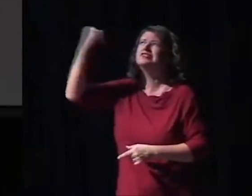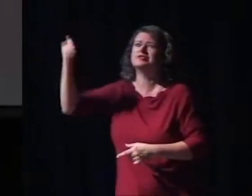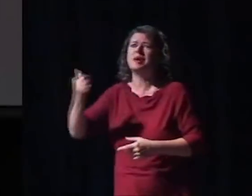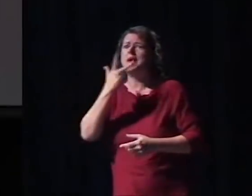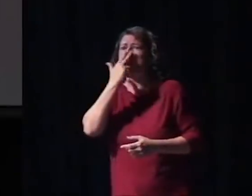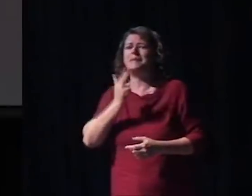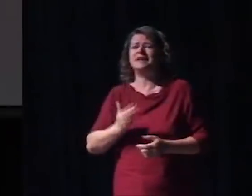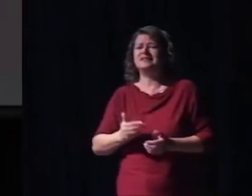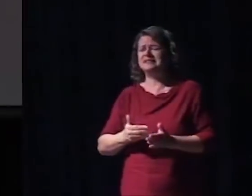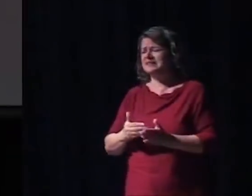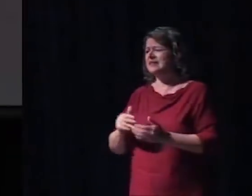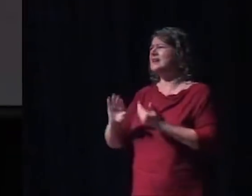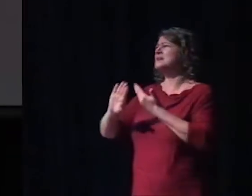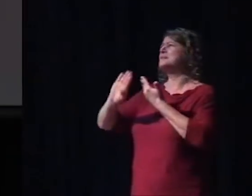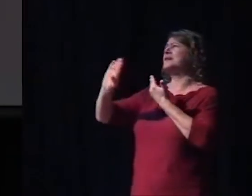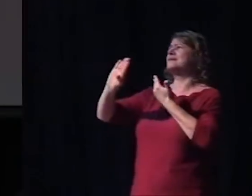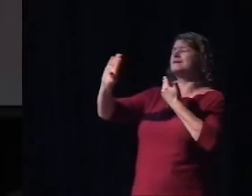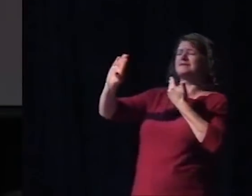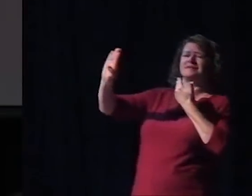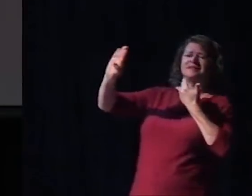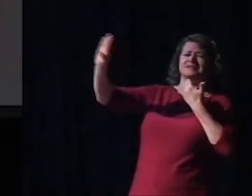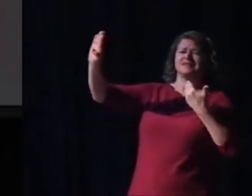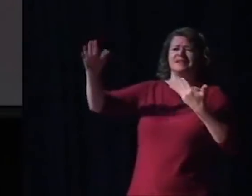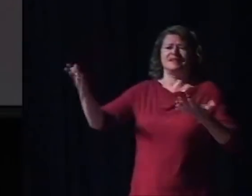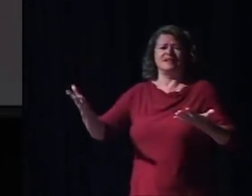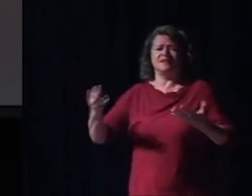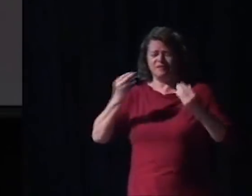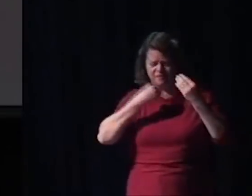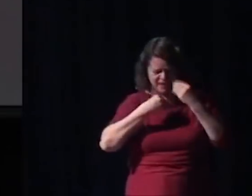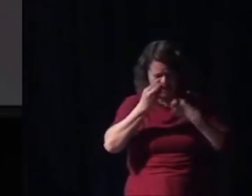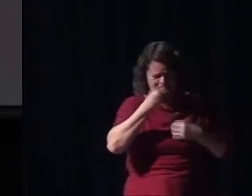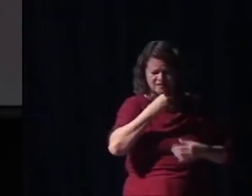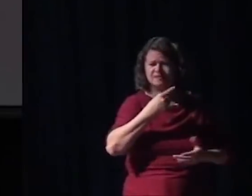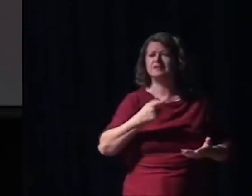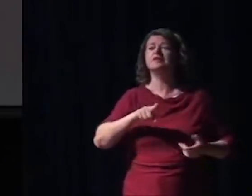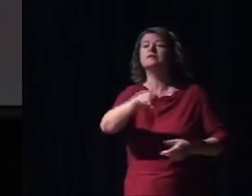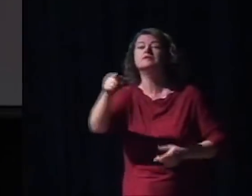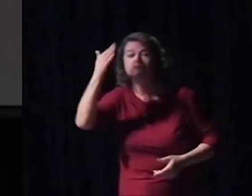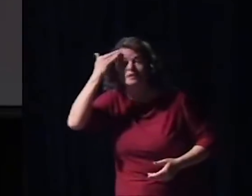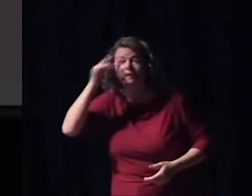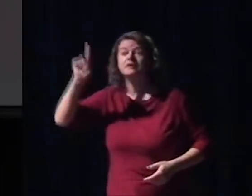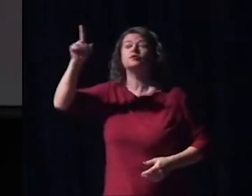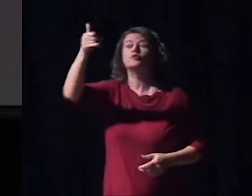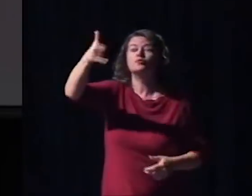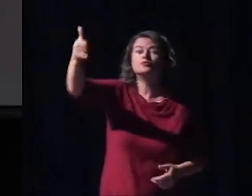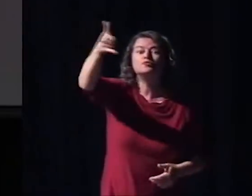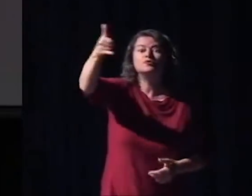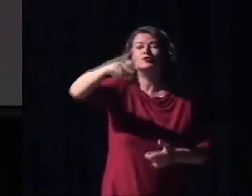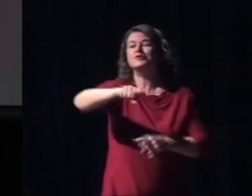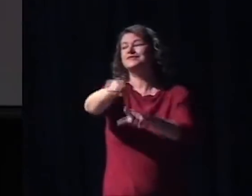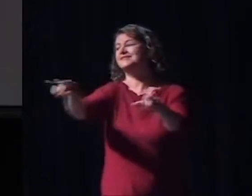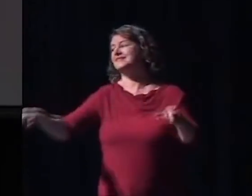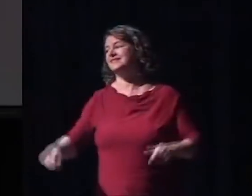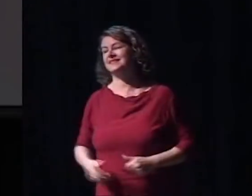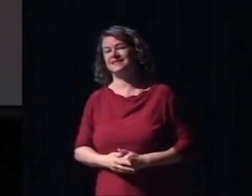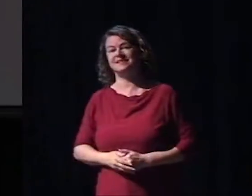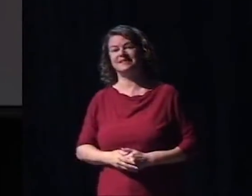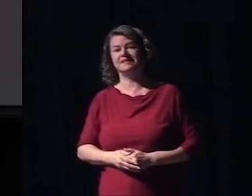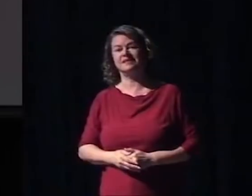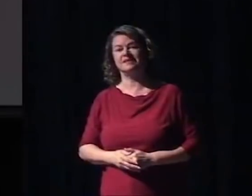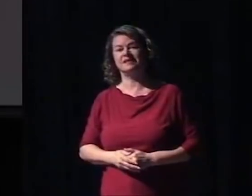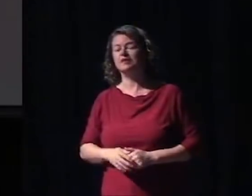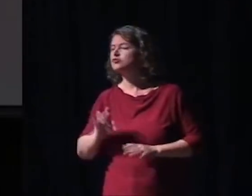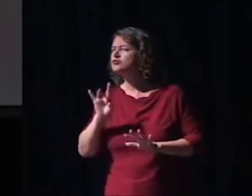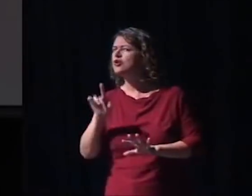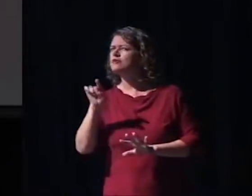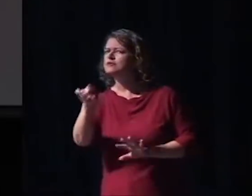Você sabe que Deus te ungiu para uma tarefa que só você vai fazer. Só você vai cuidar da tua esposa, só